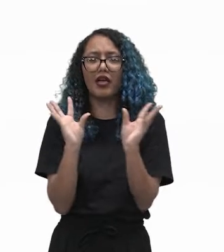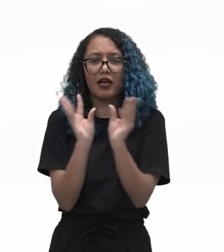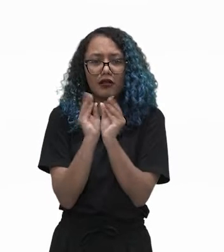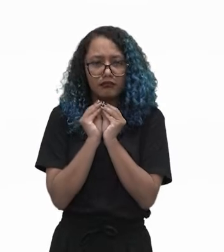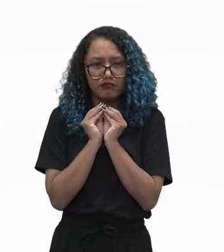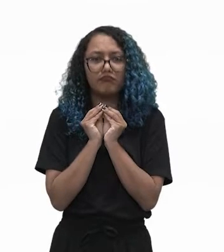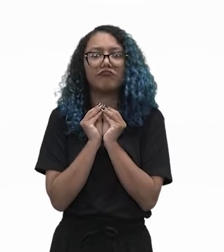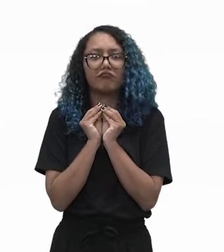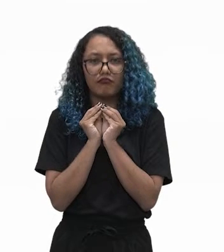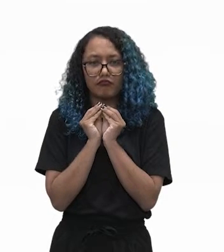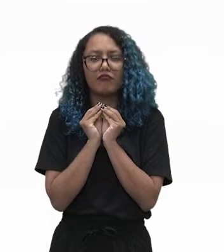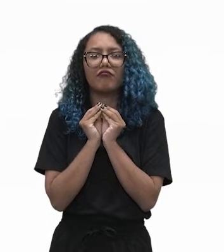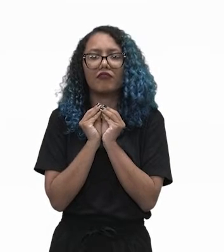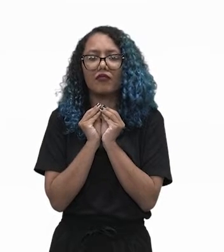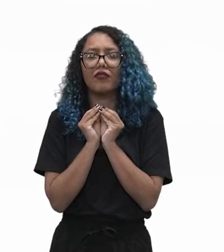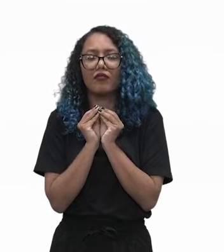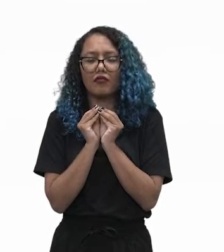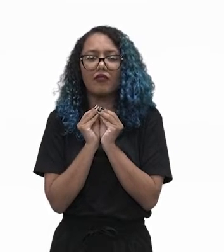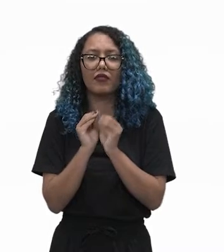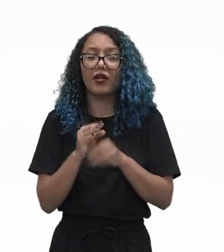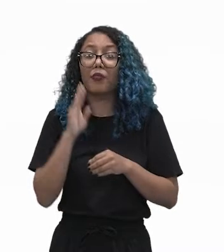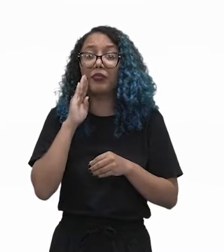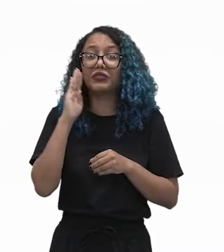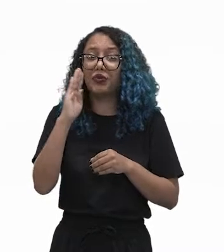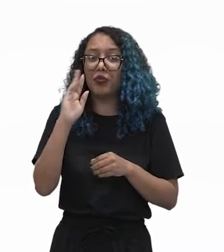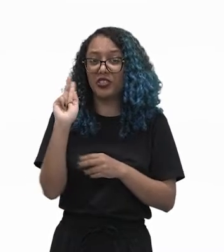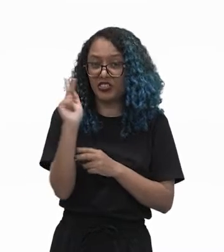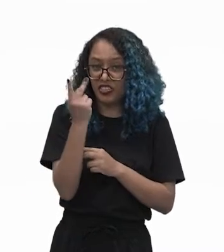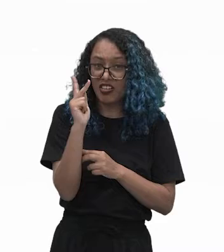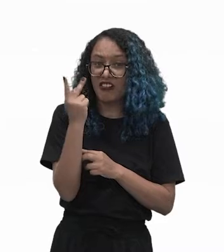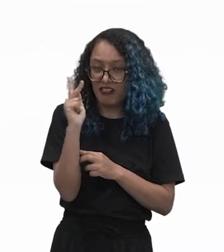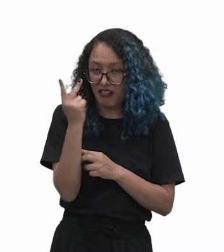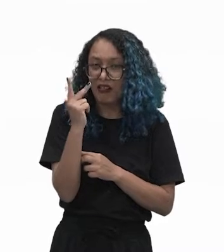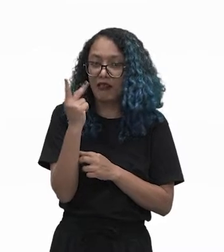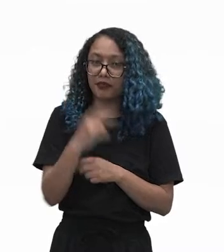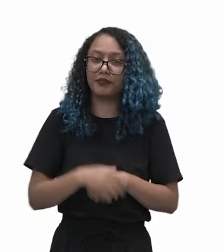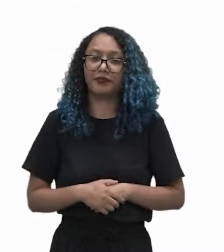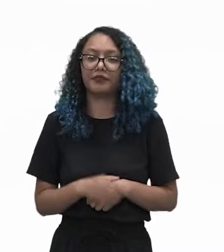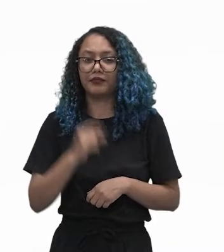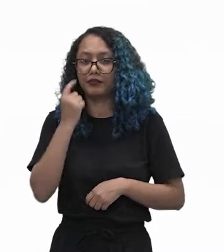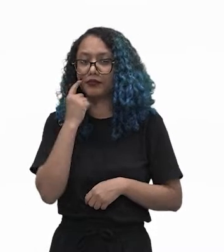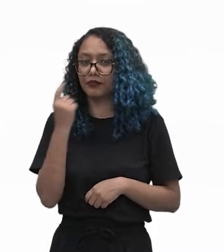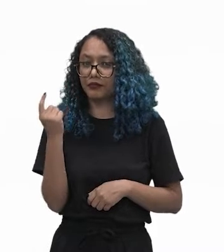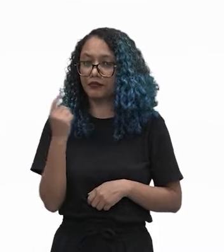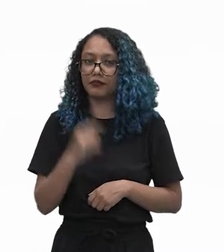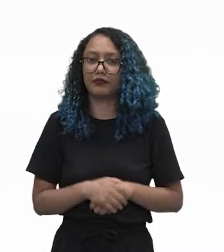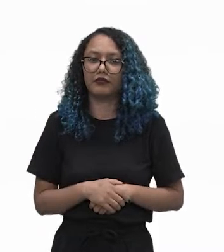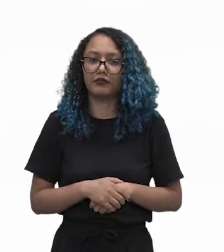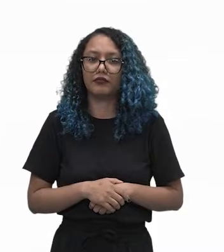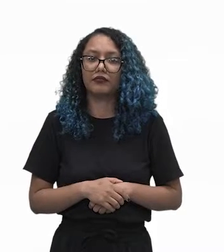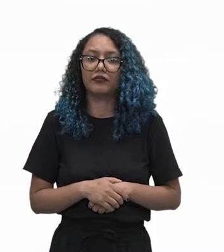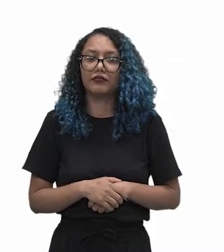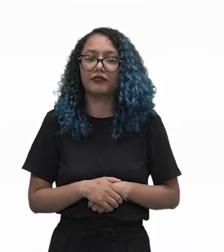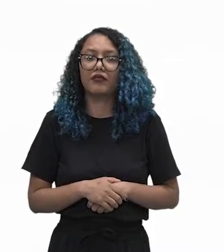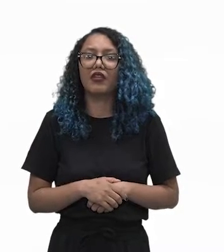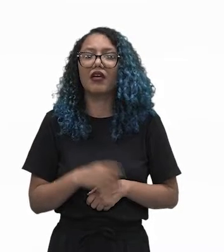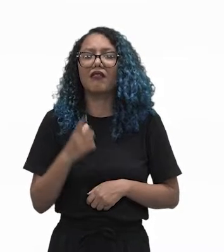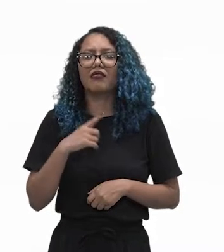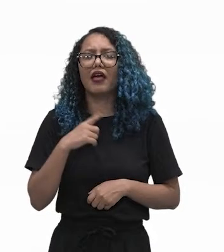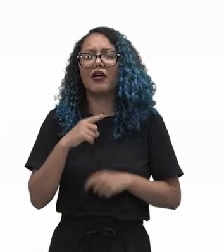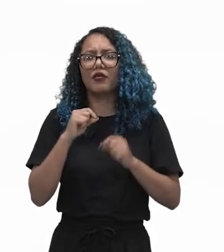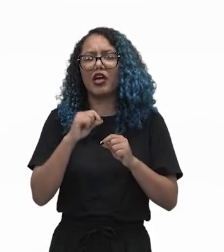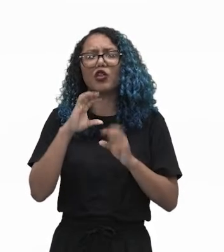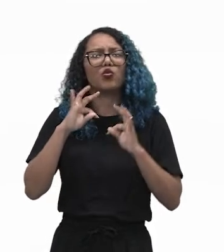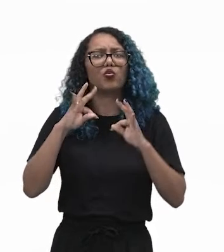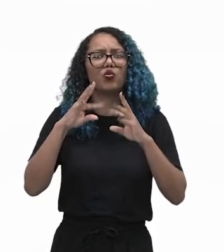o máximo possível, principalmente os hidrogênios. Observem aqui. Esse carbono, ele faz 4 ligações. Todos os